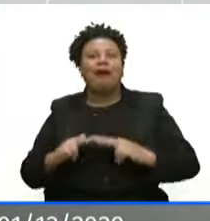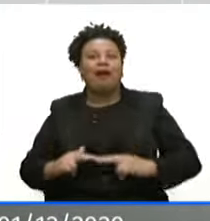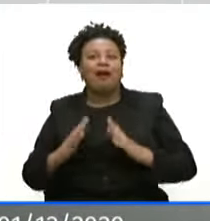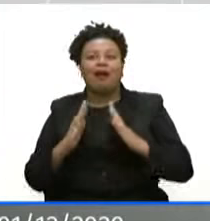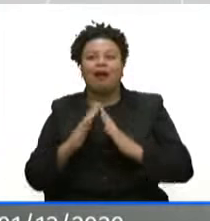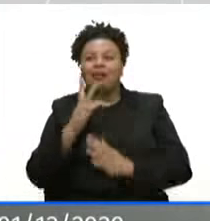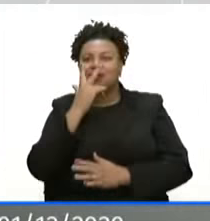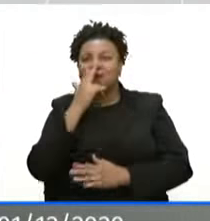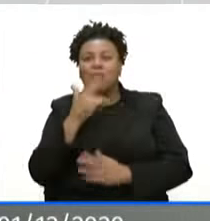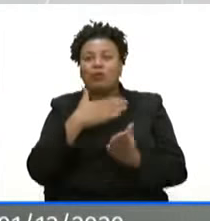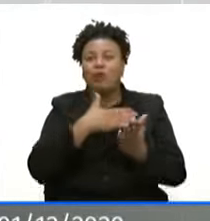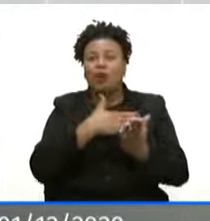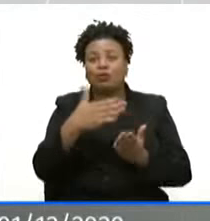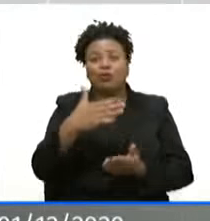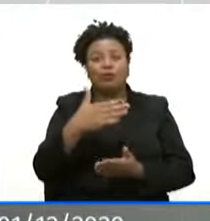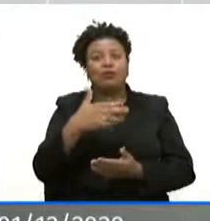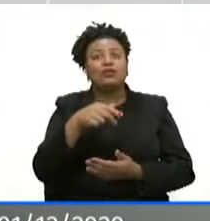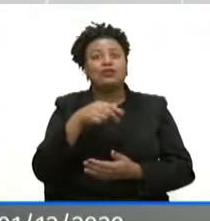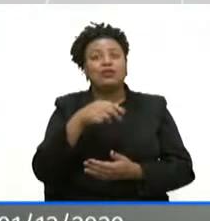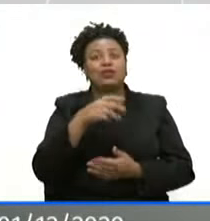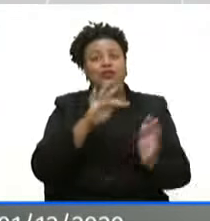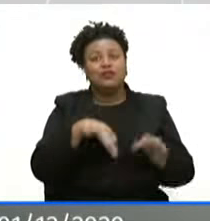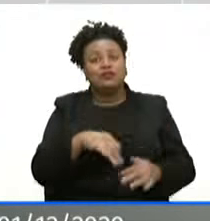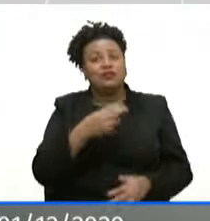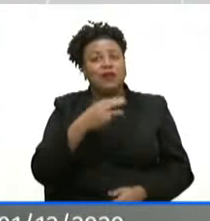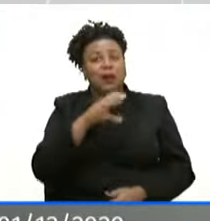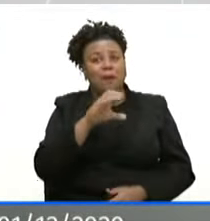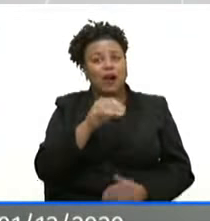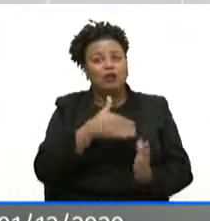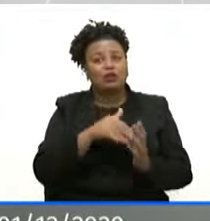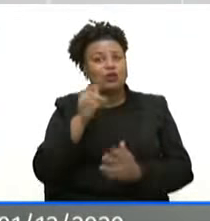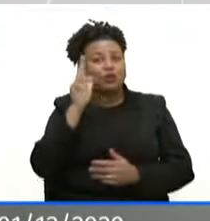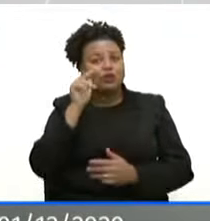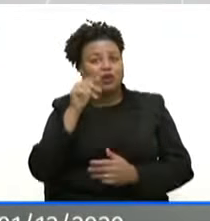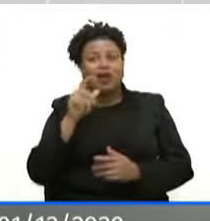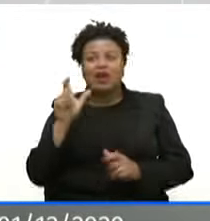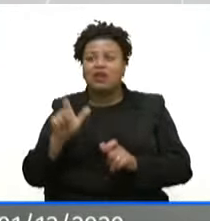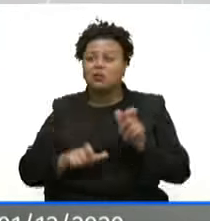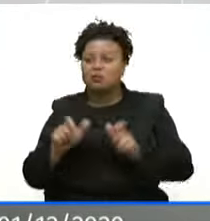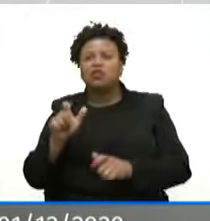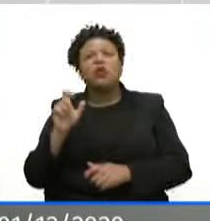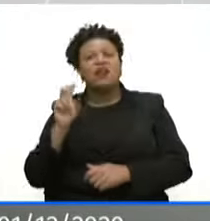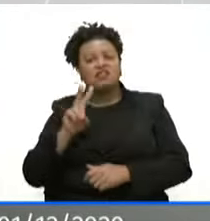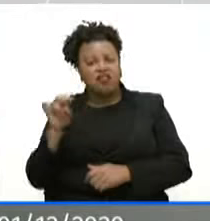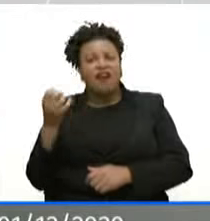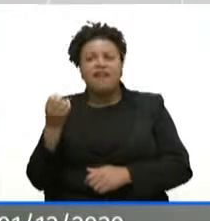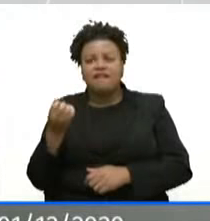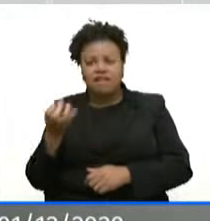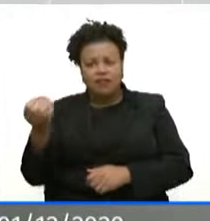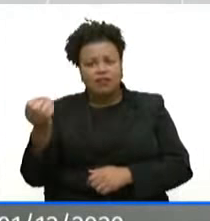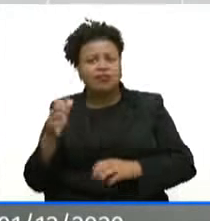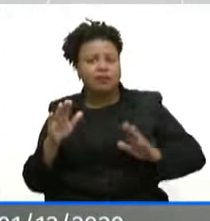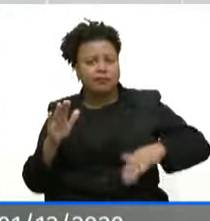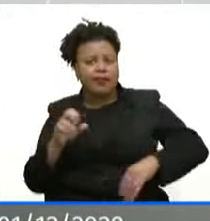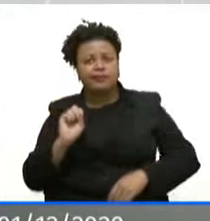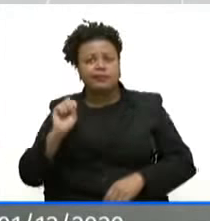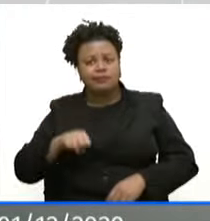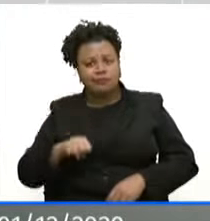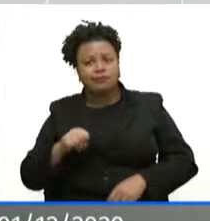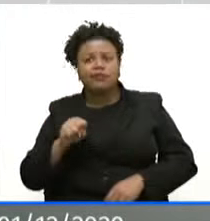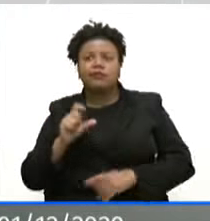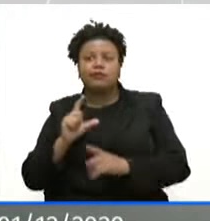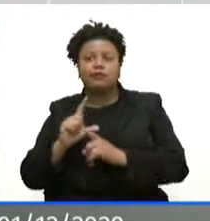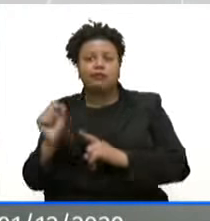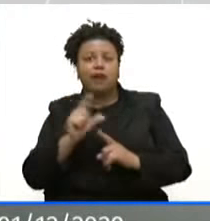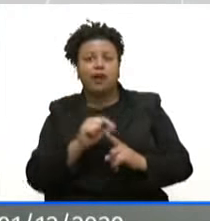como foi lá no início de... no final de março e início de abril. As pessoas vão para a praia, elas vão sair e